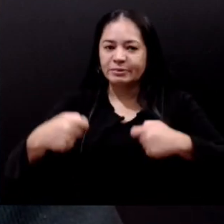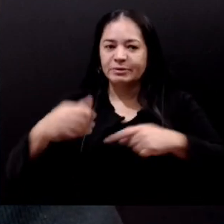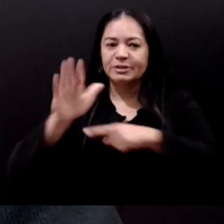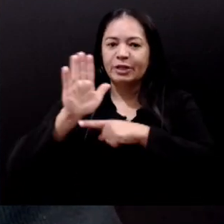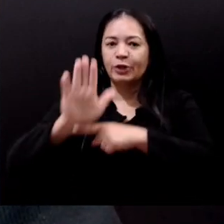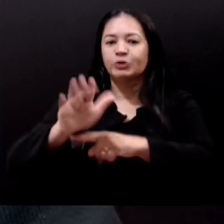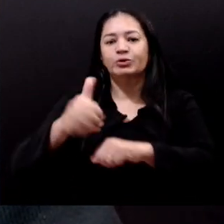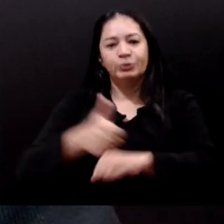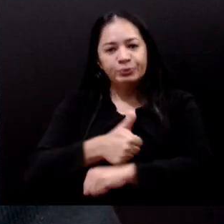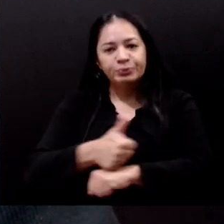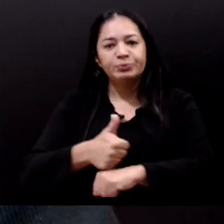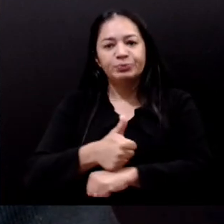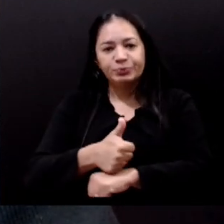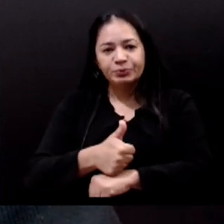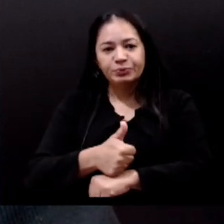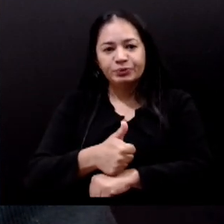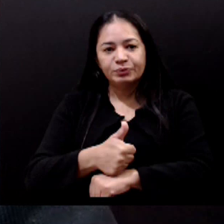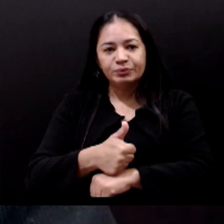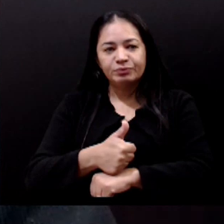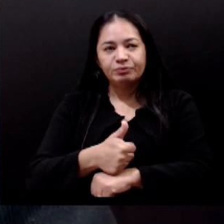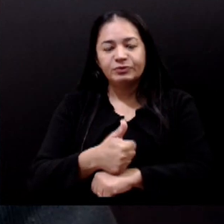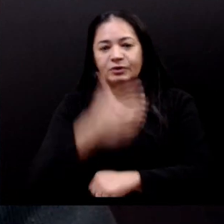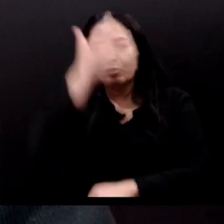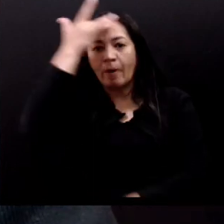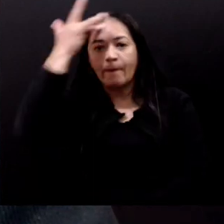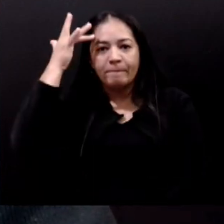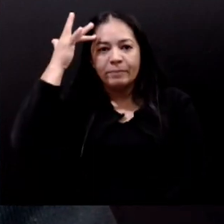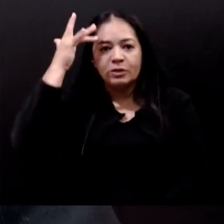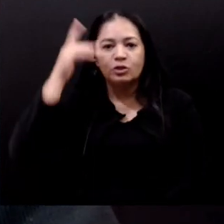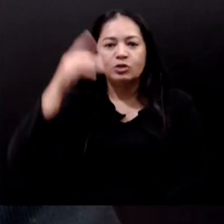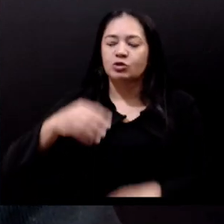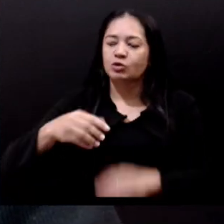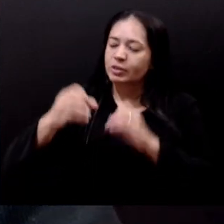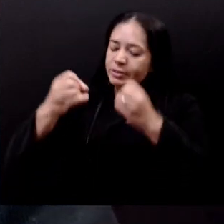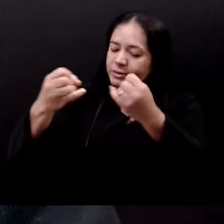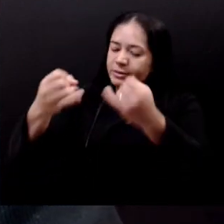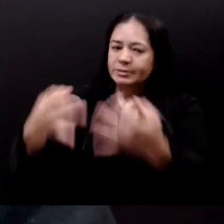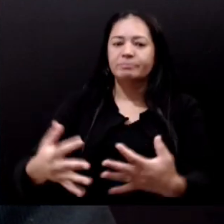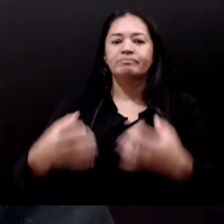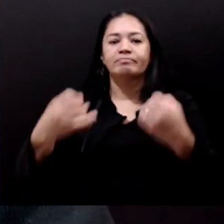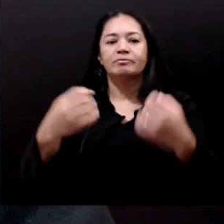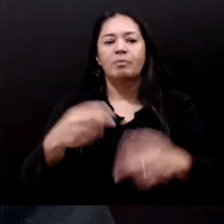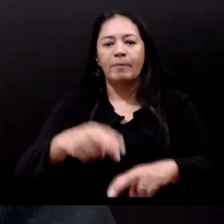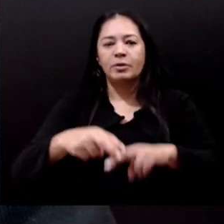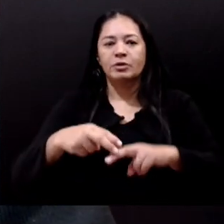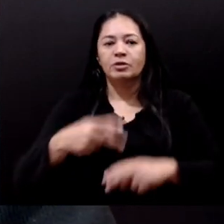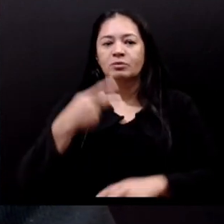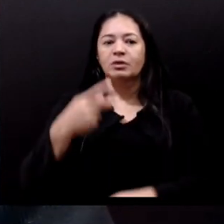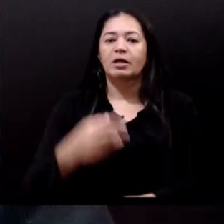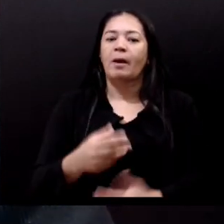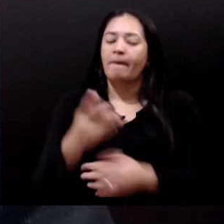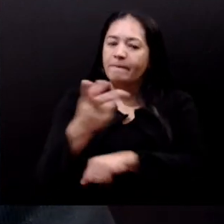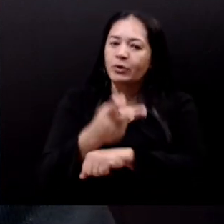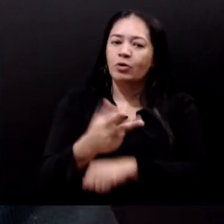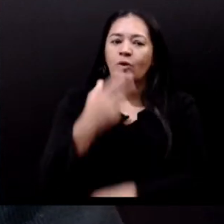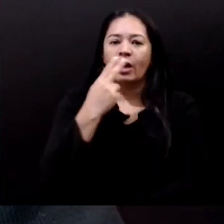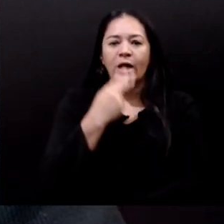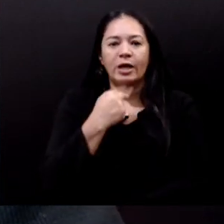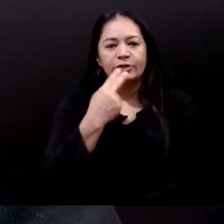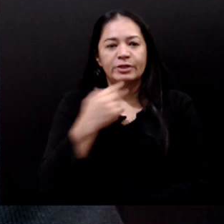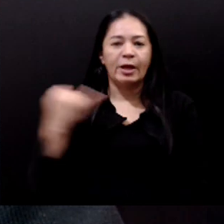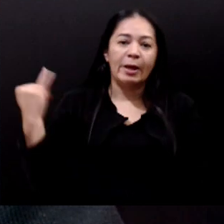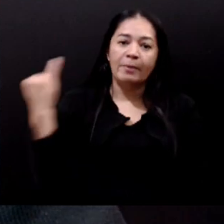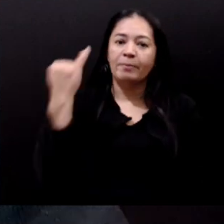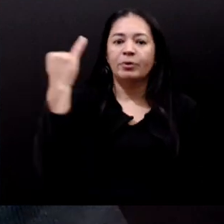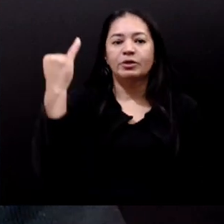de alguém que realmente indique, né, e por isso que eu falo sempre, a nutricionista nesse momento é importante demais, porque